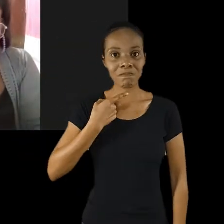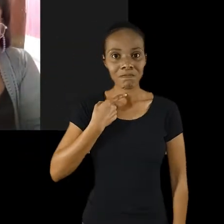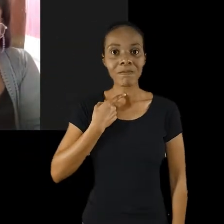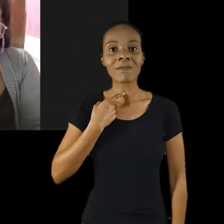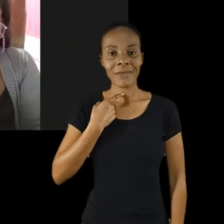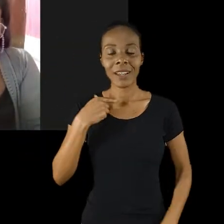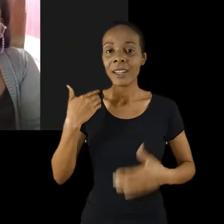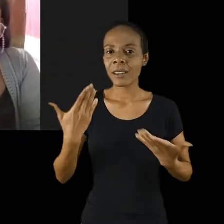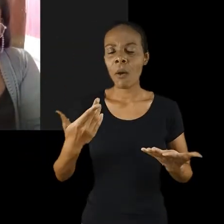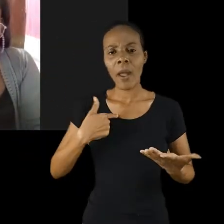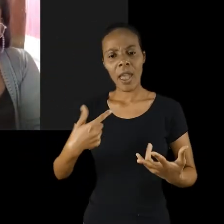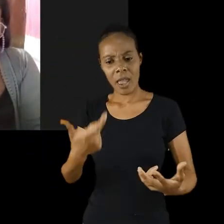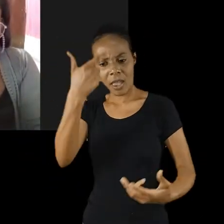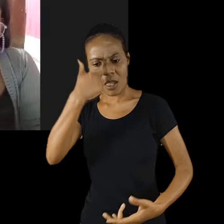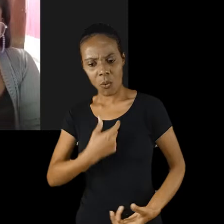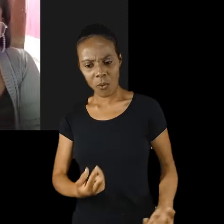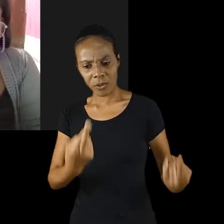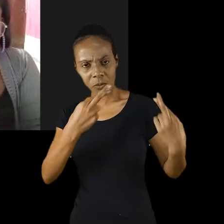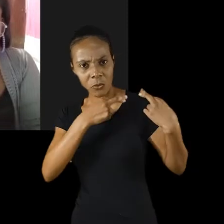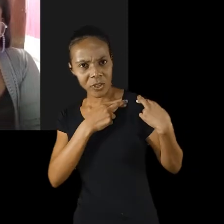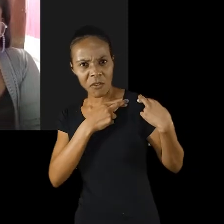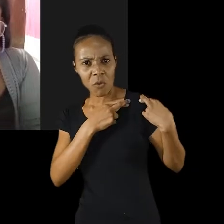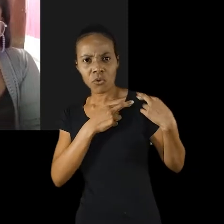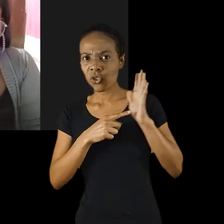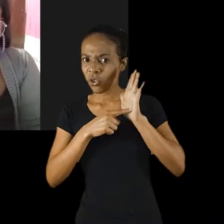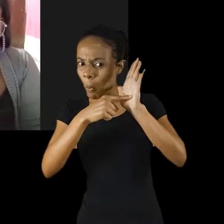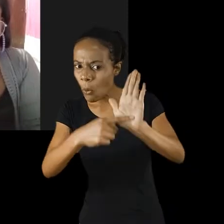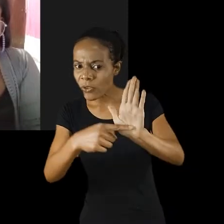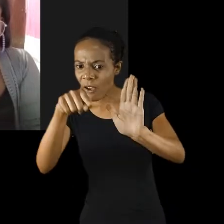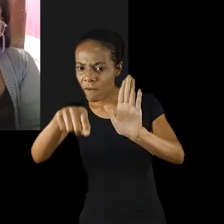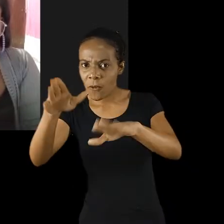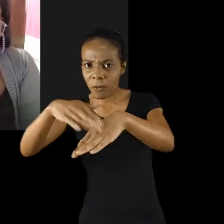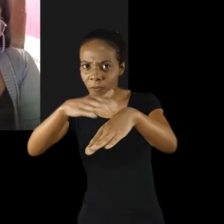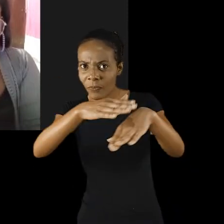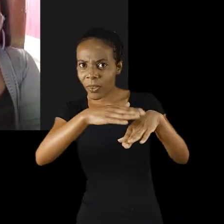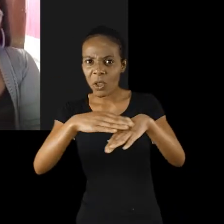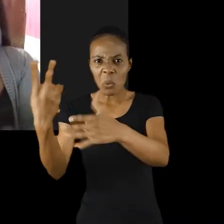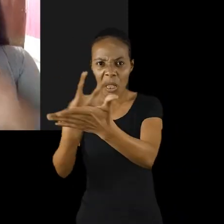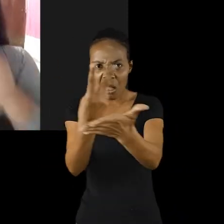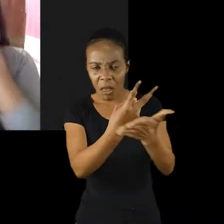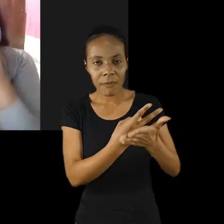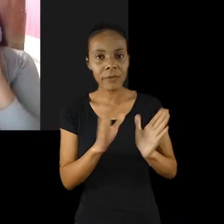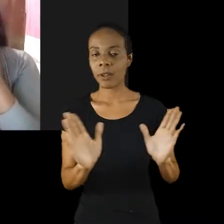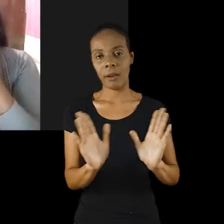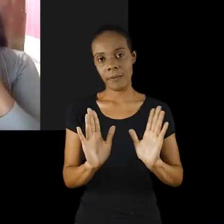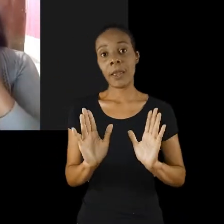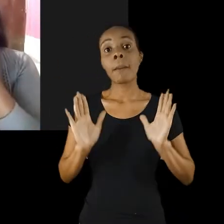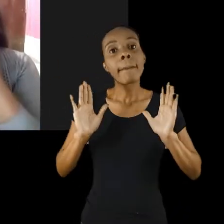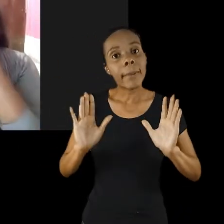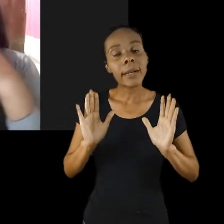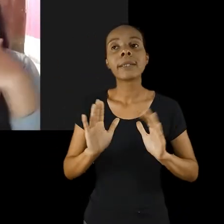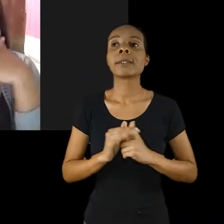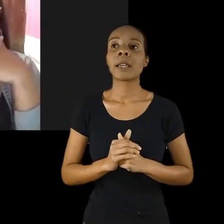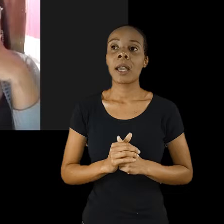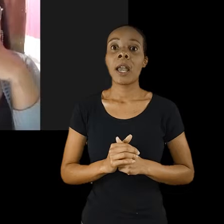eu sou responsável por mostrar para você o seu babado, não, sabe? Mas num lugar mesmo assim de